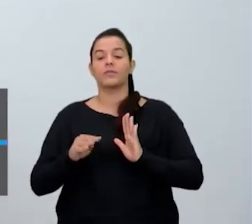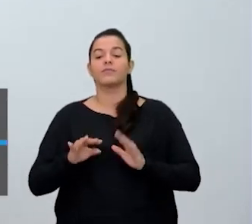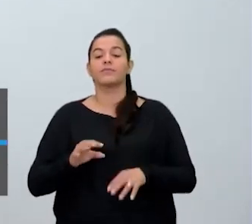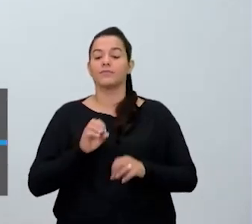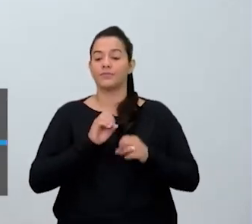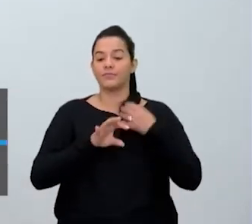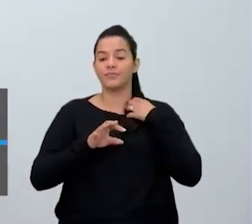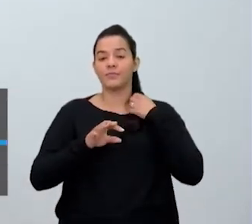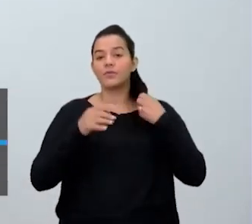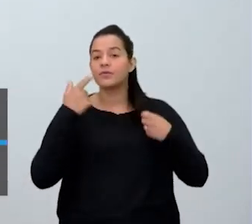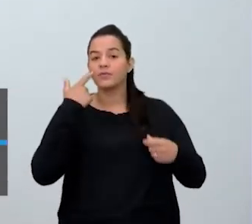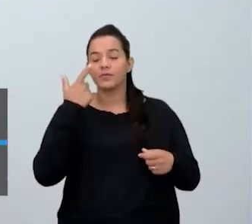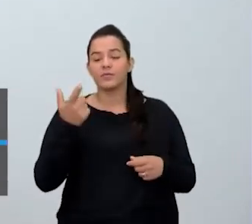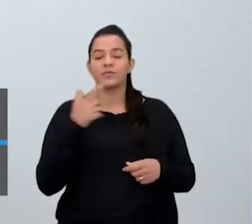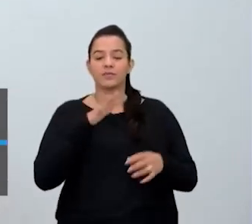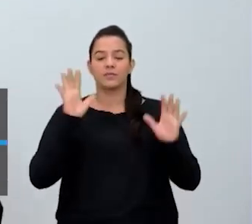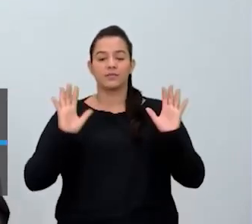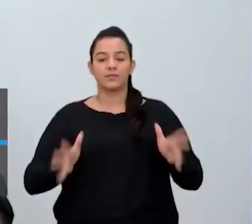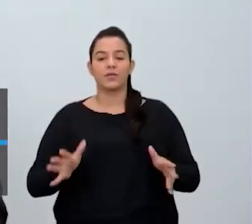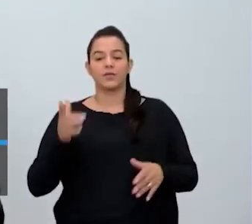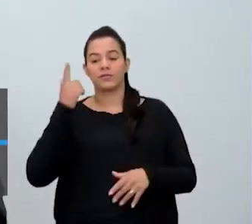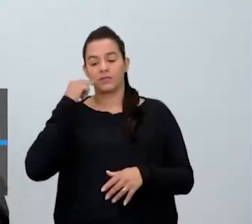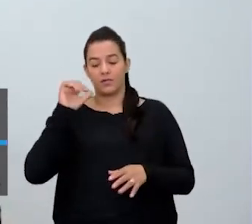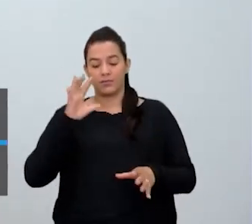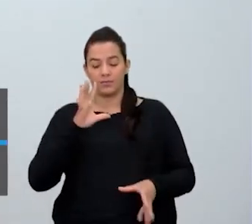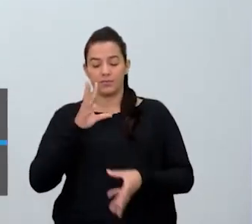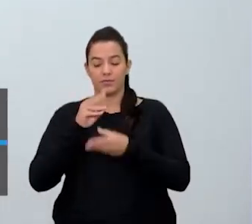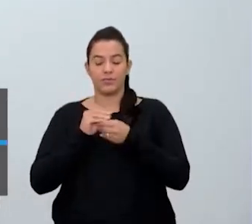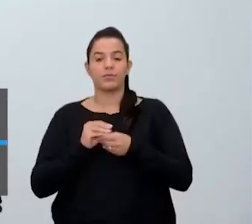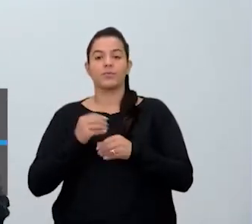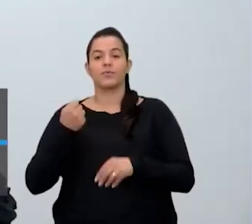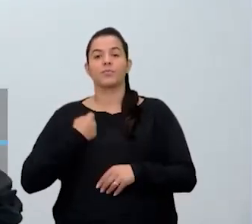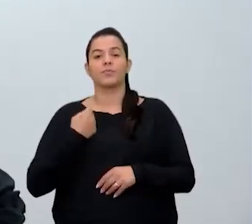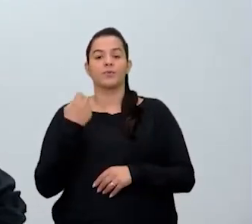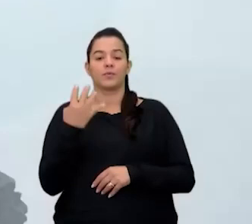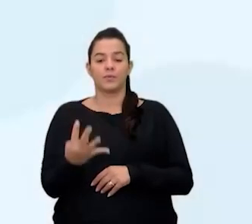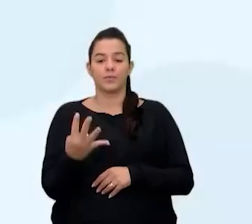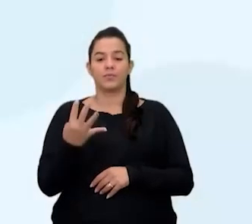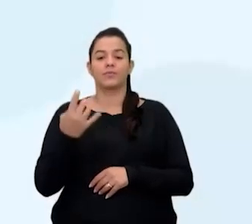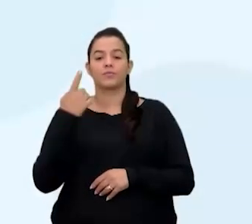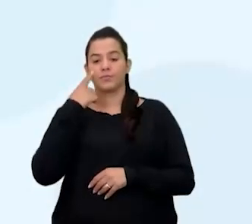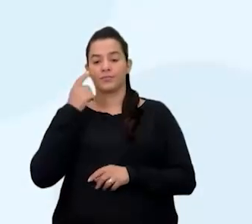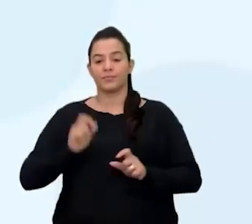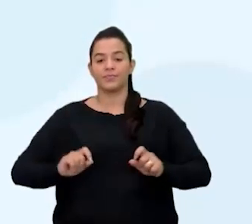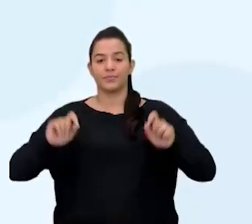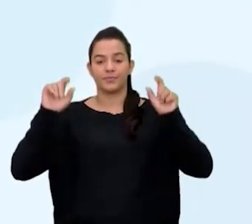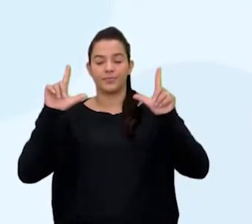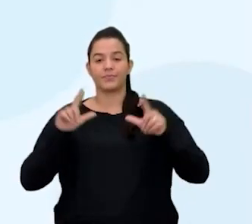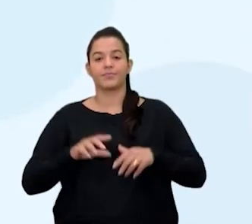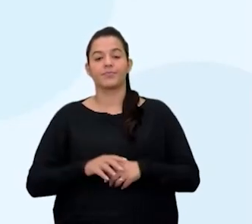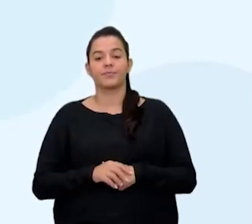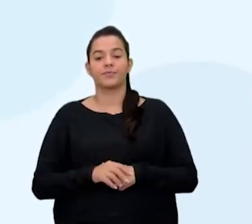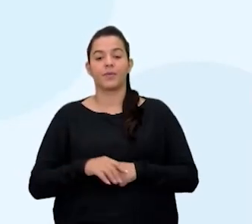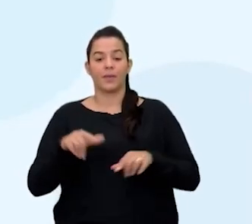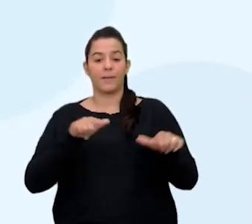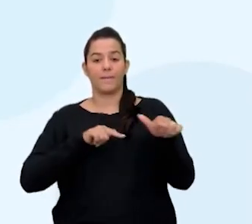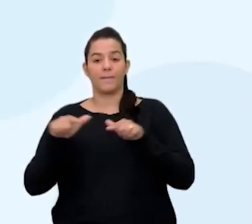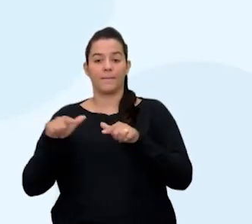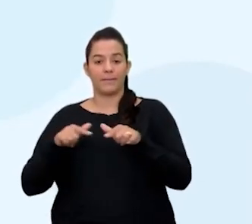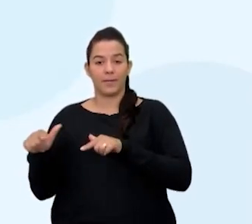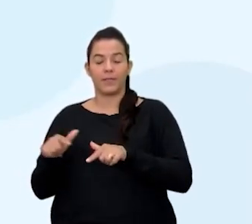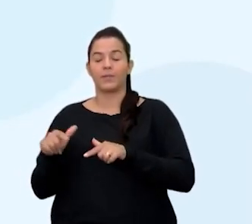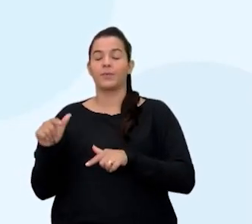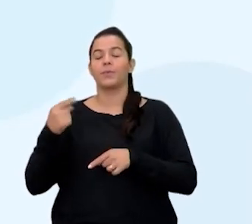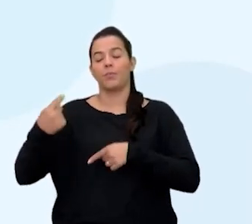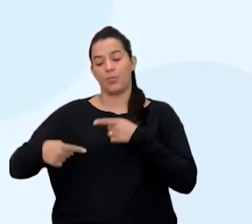aonde você já sabe, o nosso componente número 4 bota no LED, olha lá, trabalho,